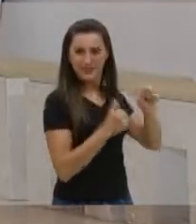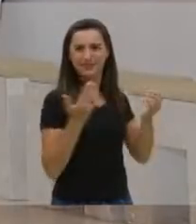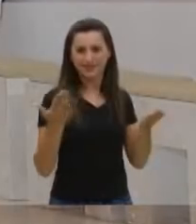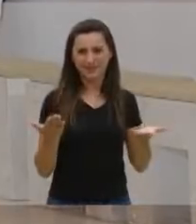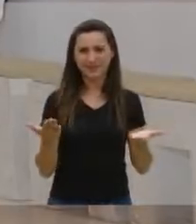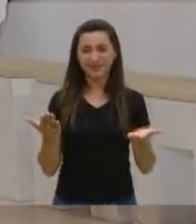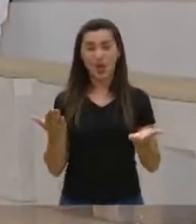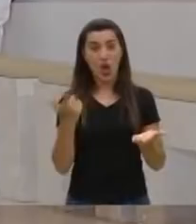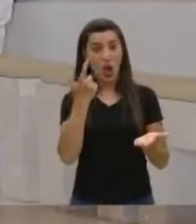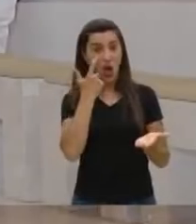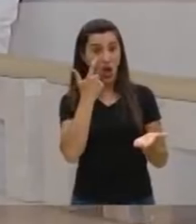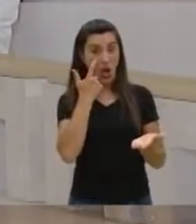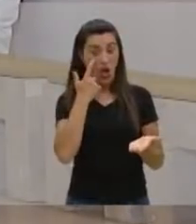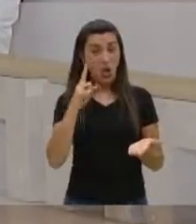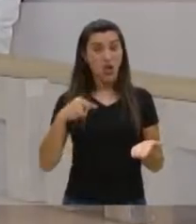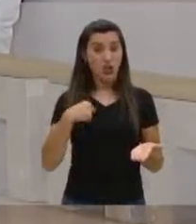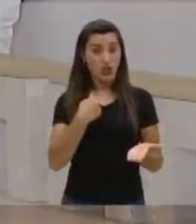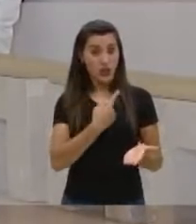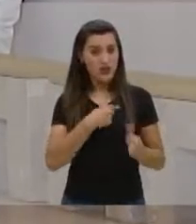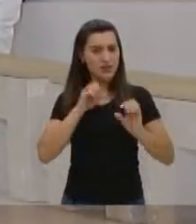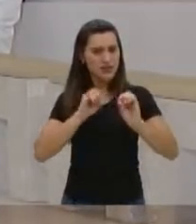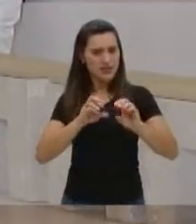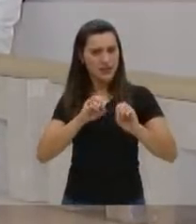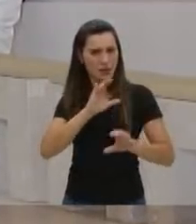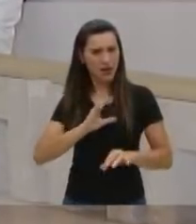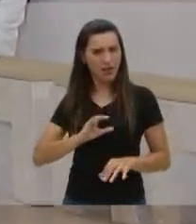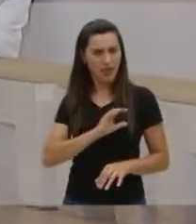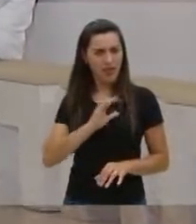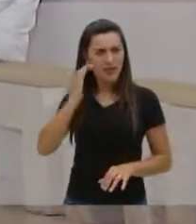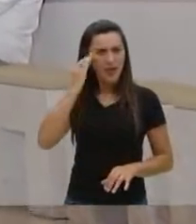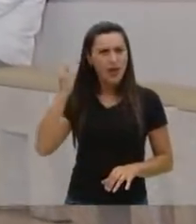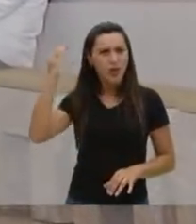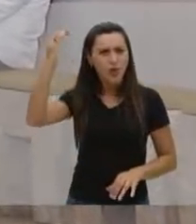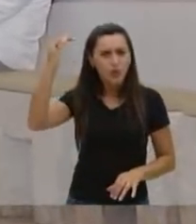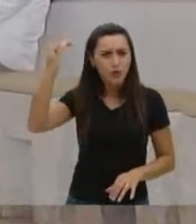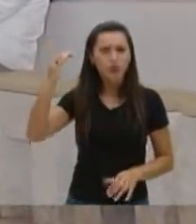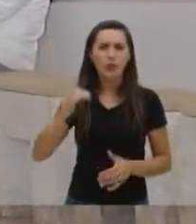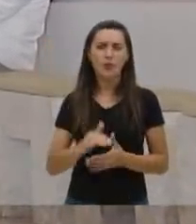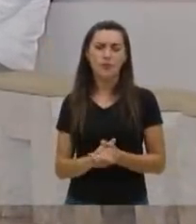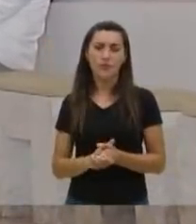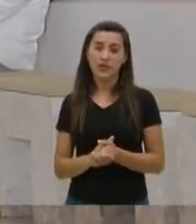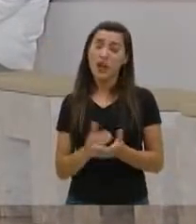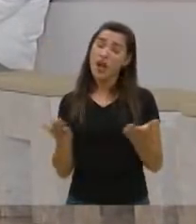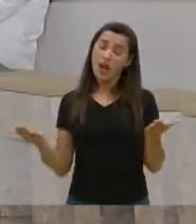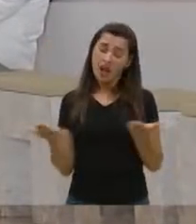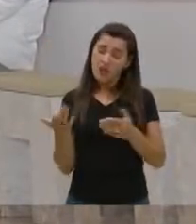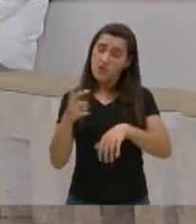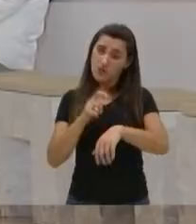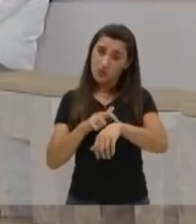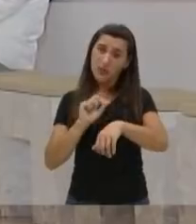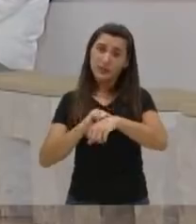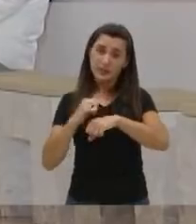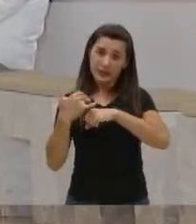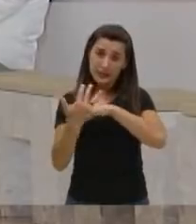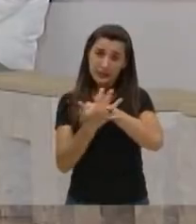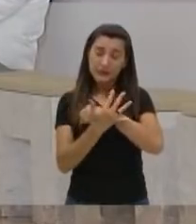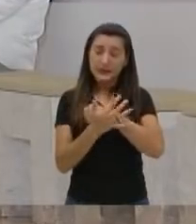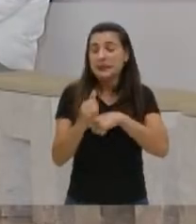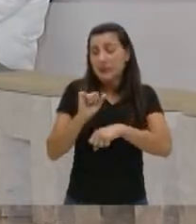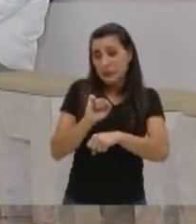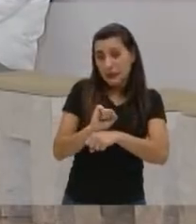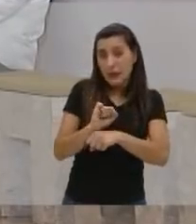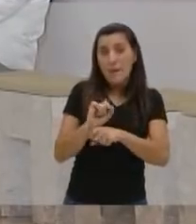Nós falamos no catecumenato, um tanto ofuscado agora na pandemia, mas é o momento